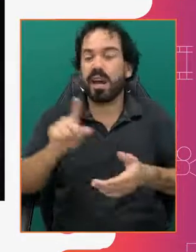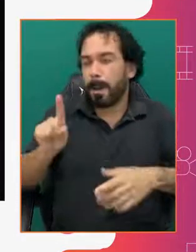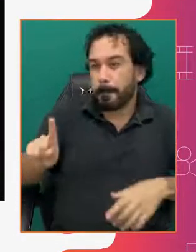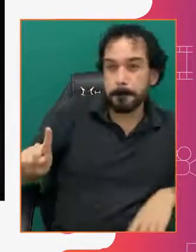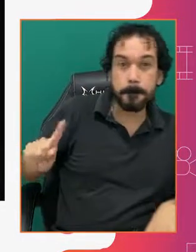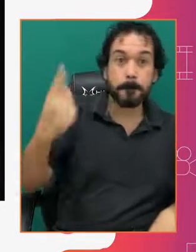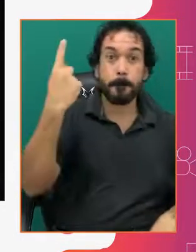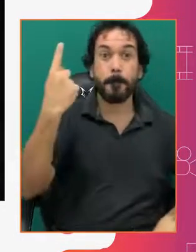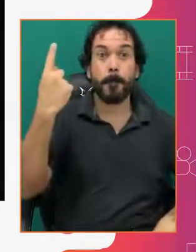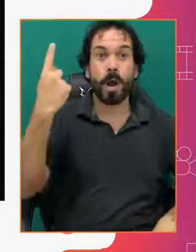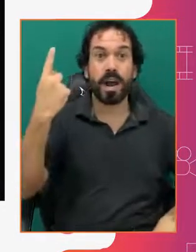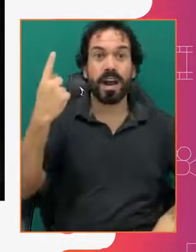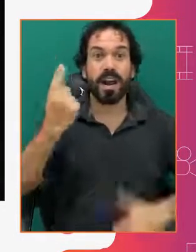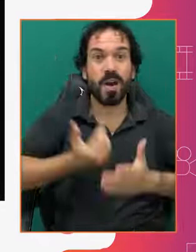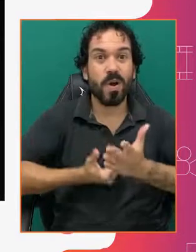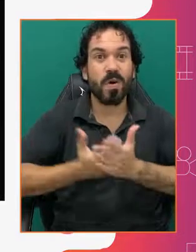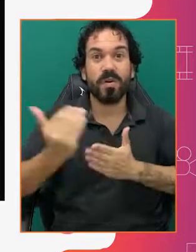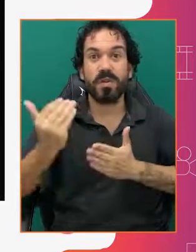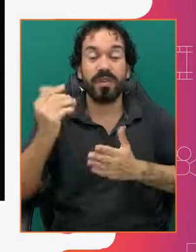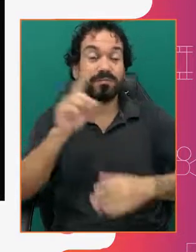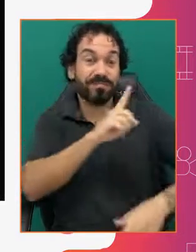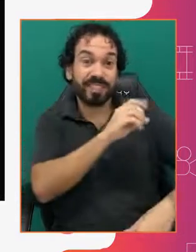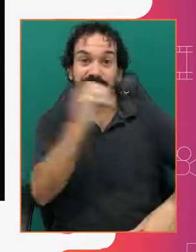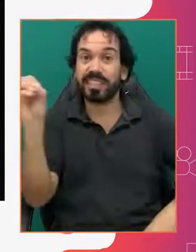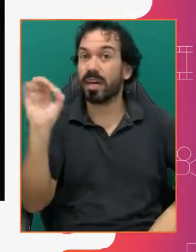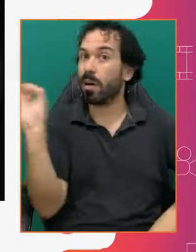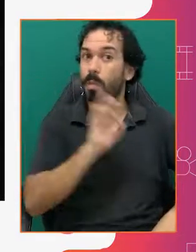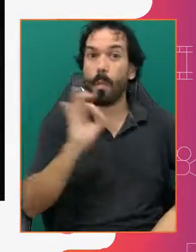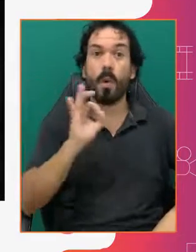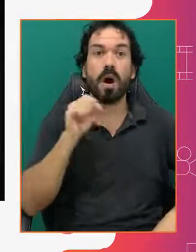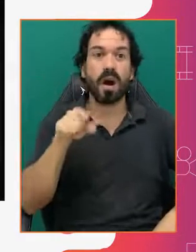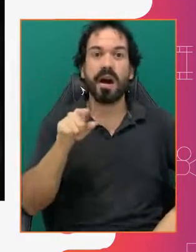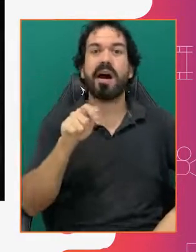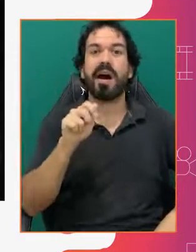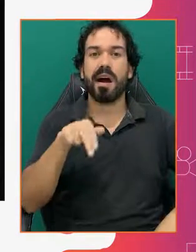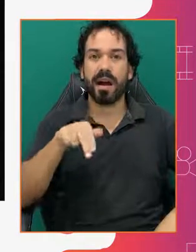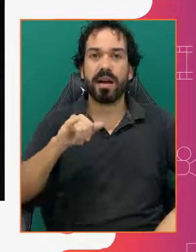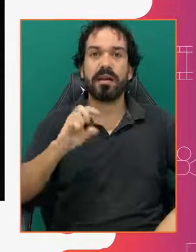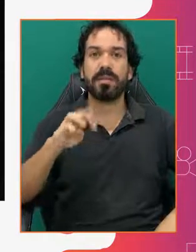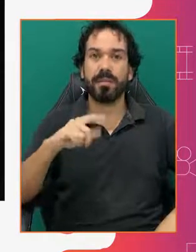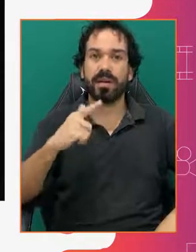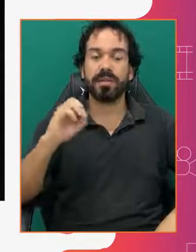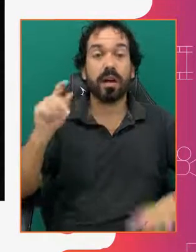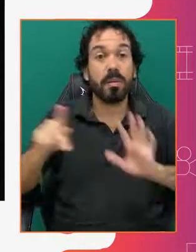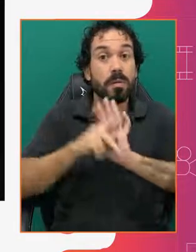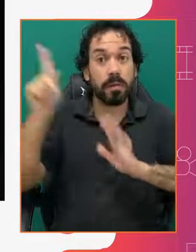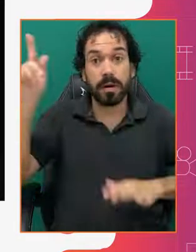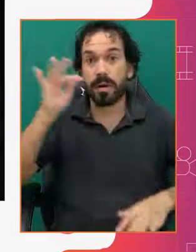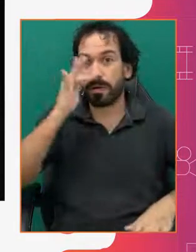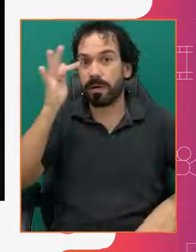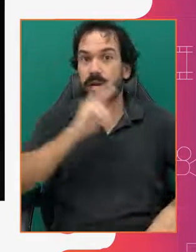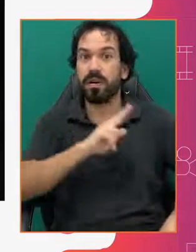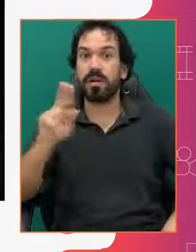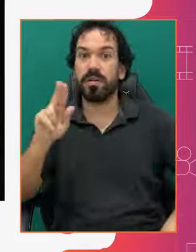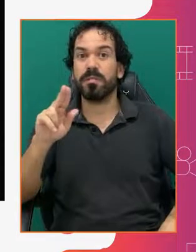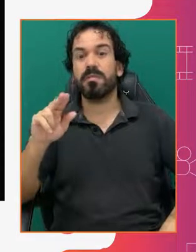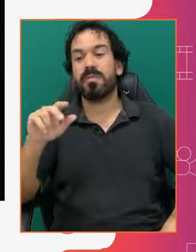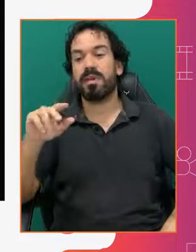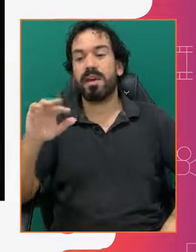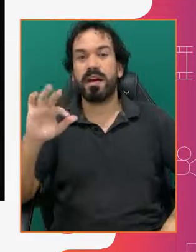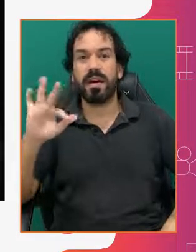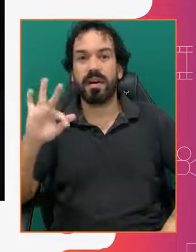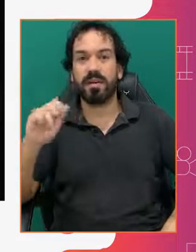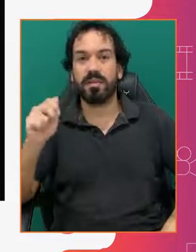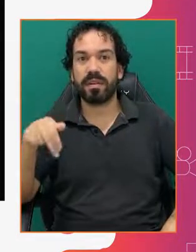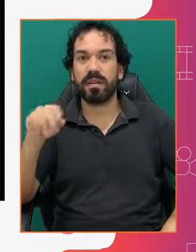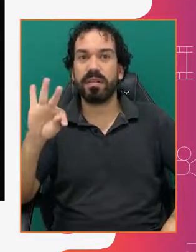a primeira a trabalhar 100% com animação é o curta francês Fantasmagorie,